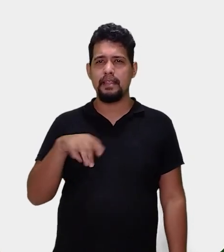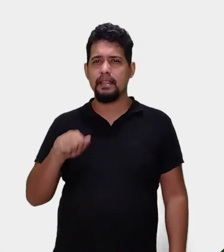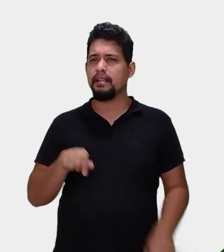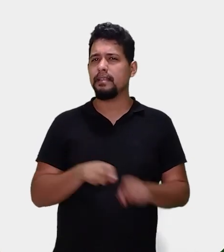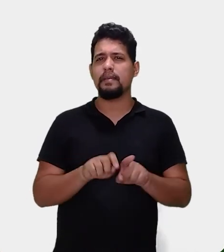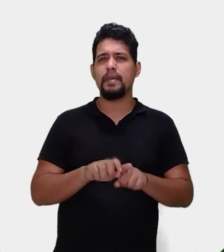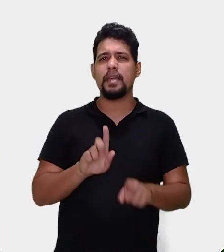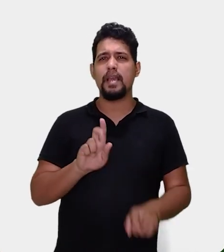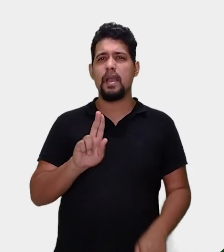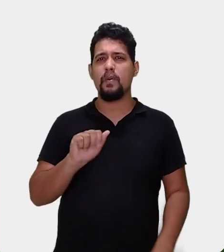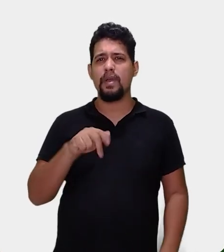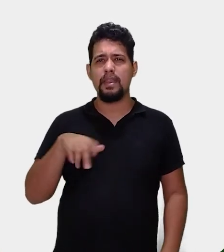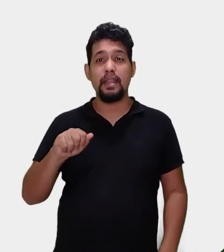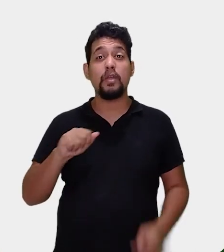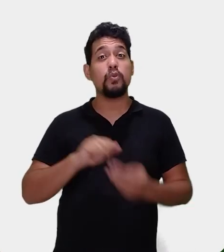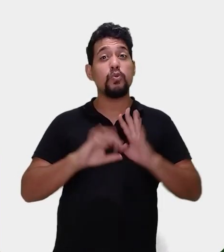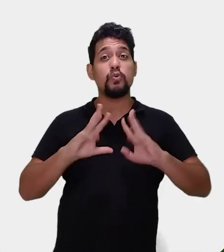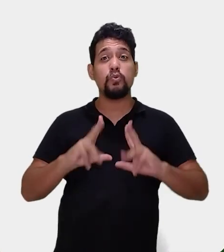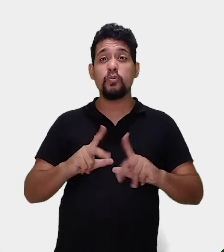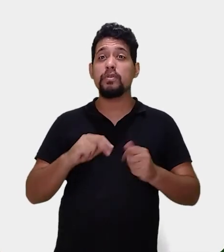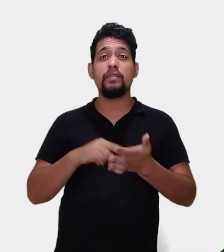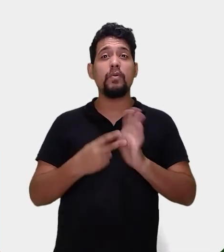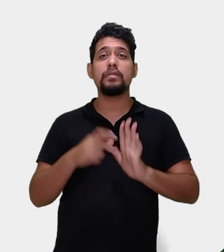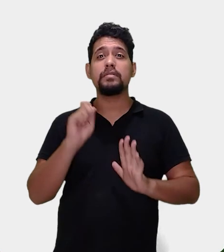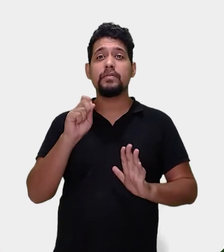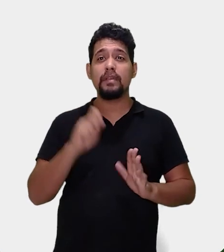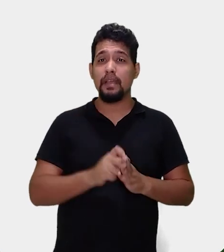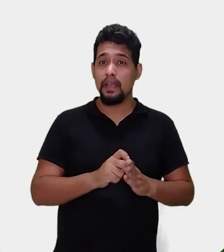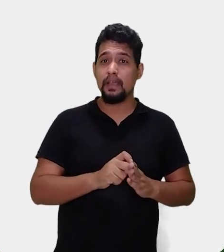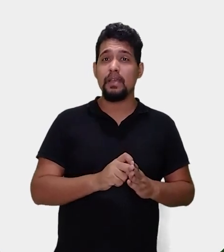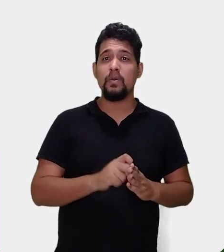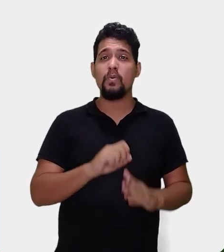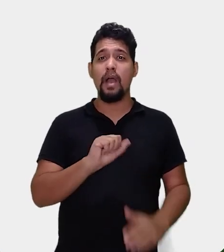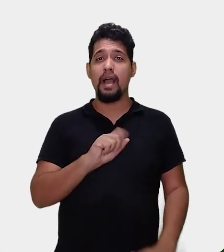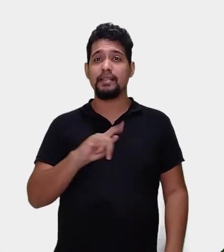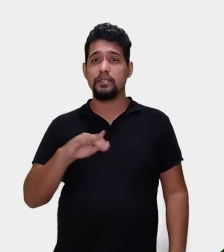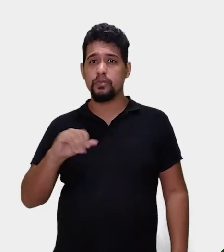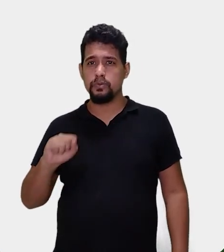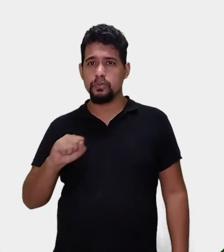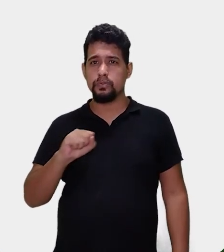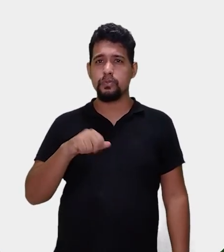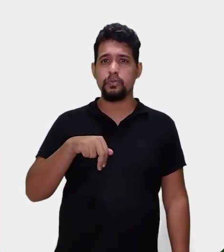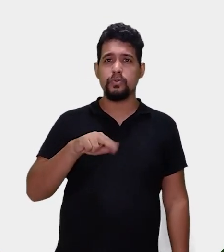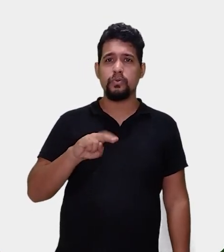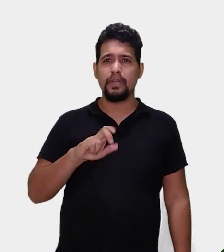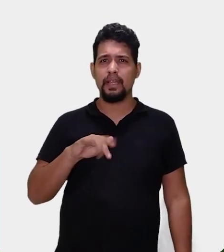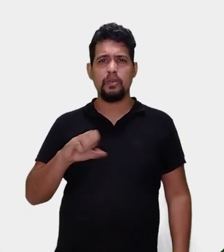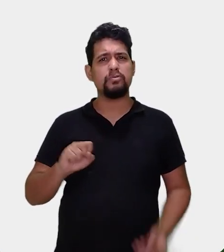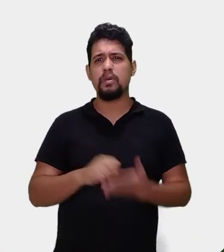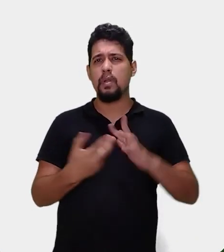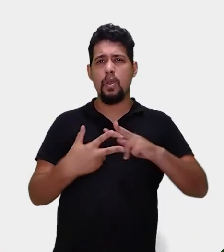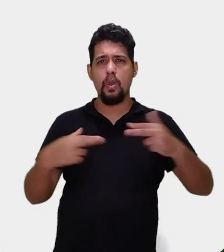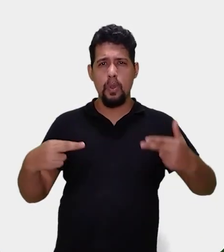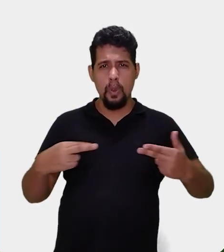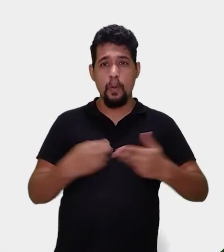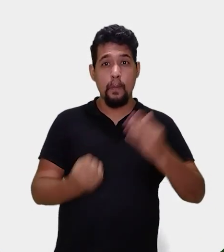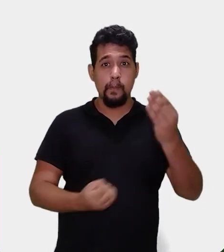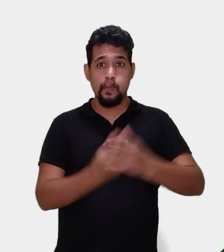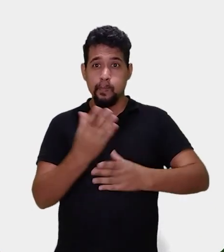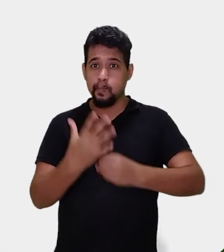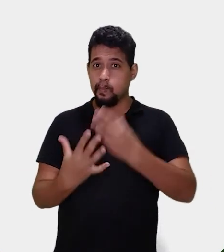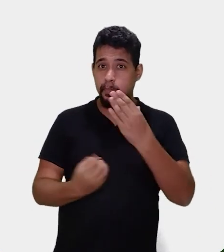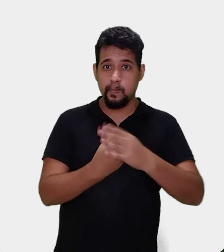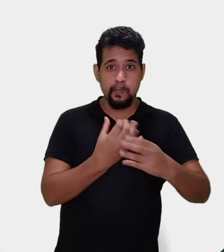esses monômeros eles vão formar os ácidos nucleicos, tanto o DNA quanto o RNA, e essas estruturas dos